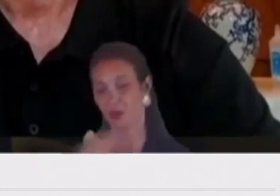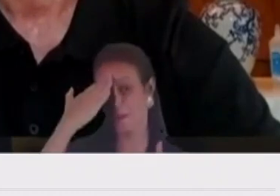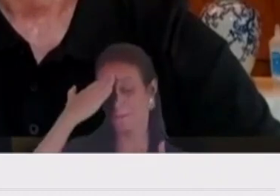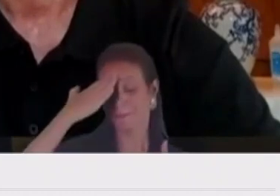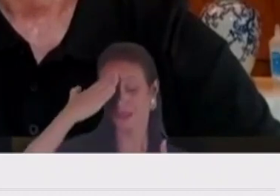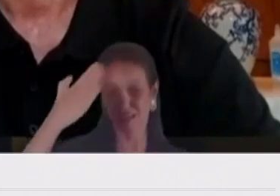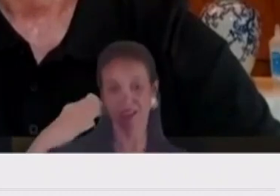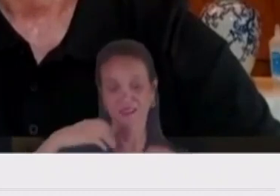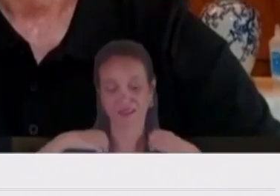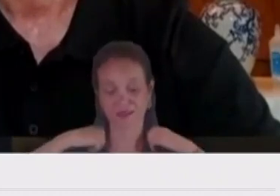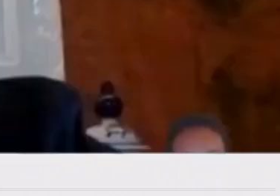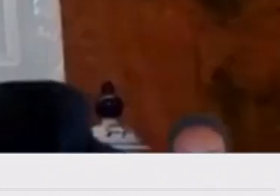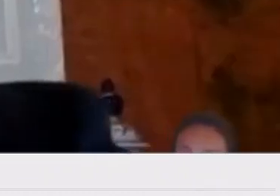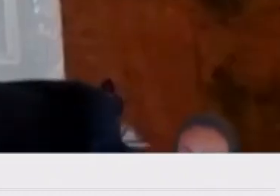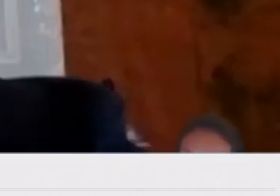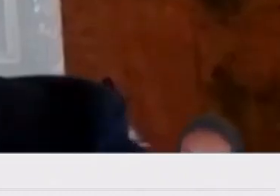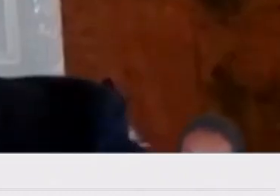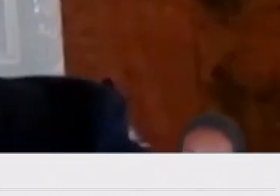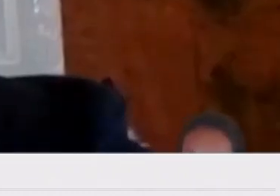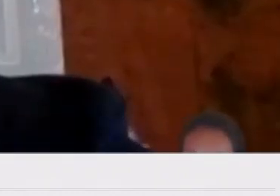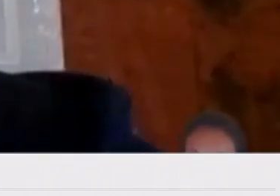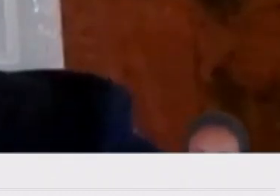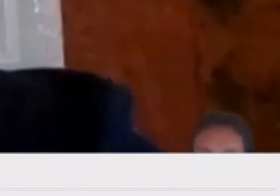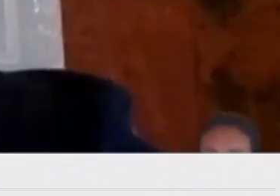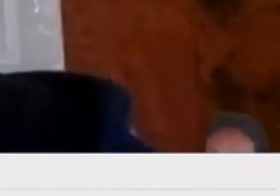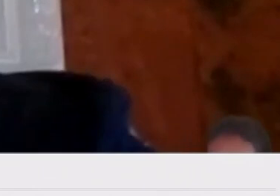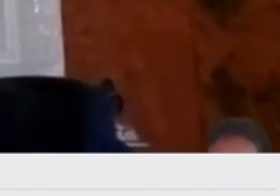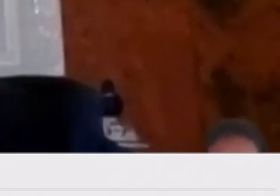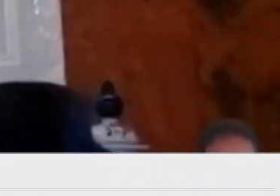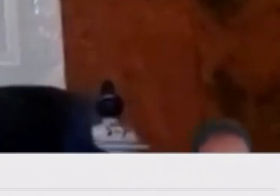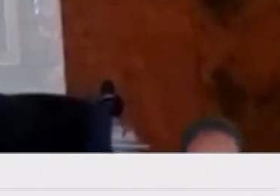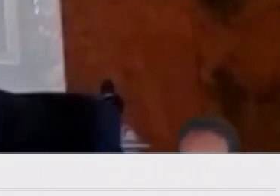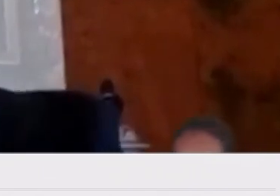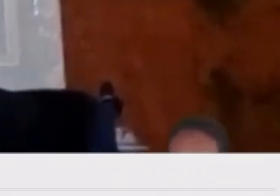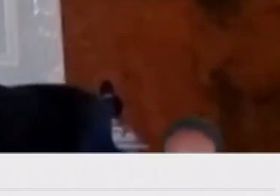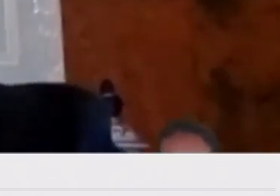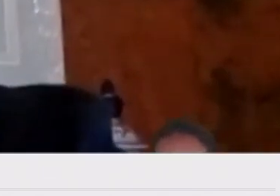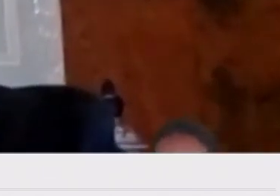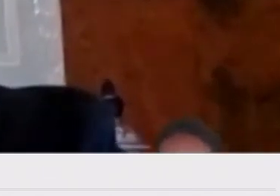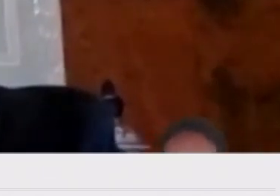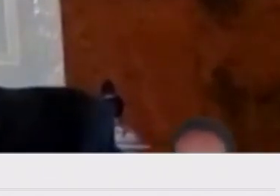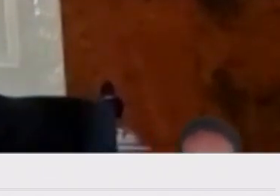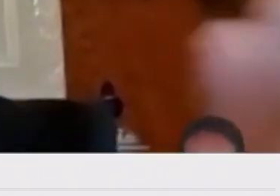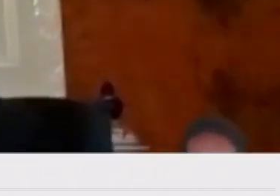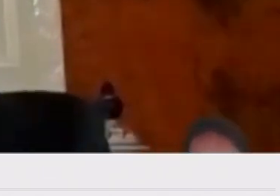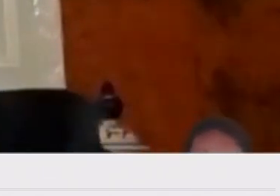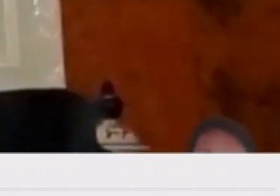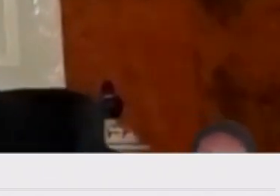melhor estratégia política. A direita sempre esteve unida. O que nos falta é cada vez mais